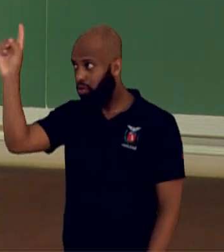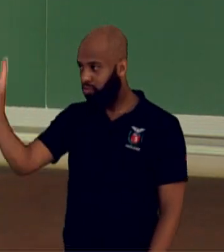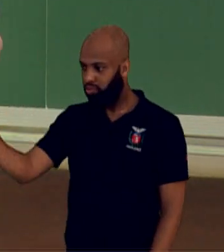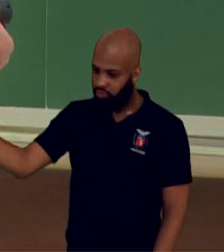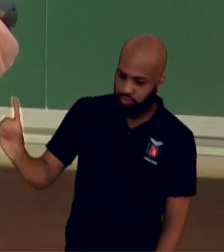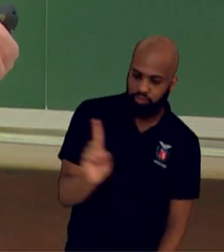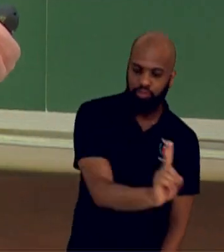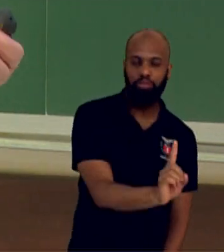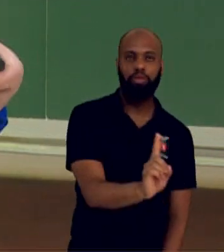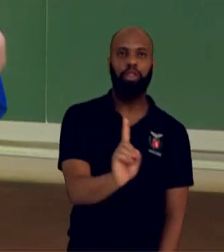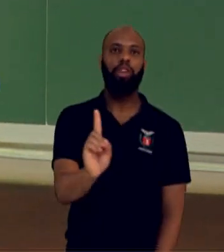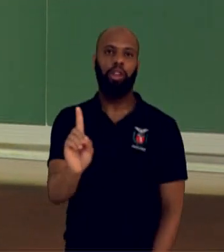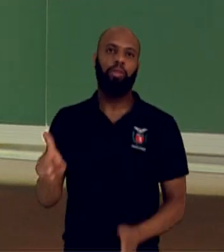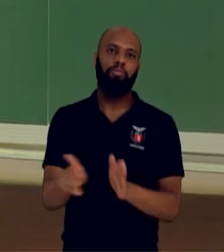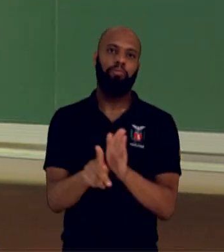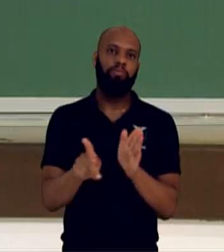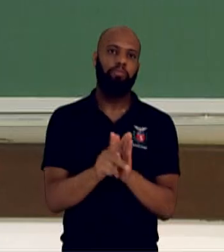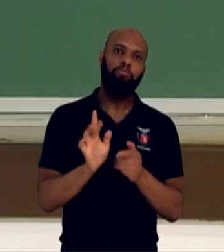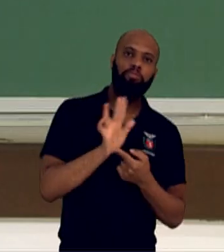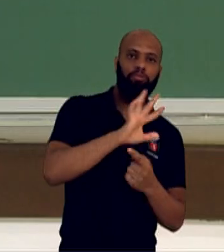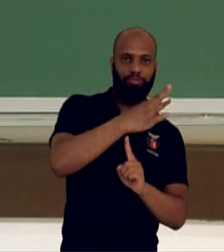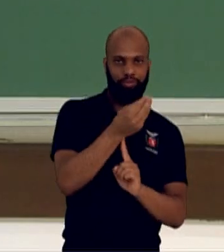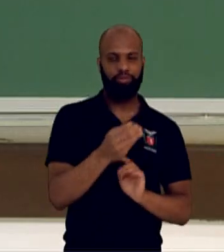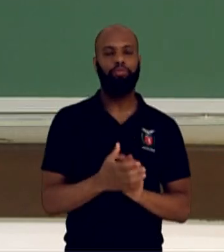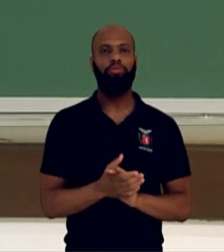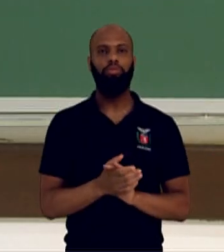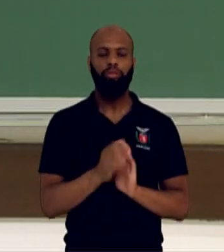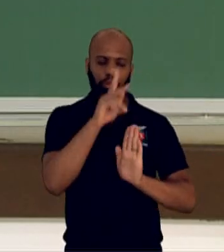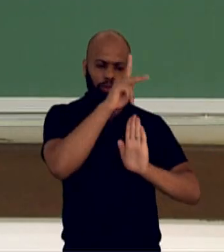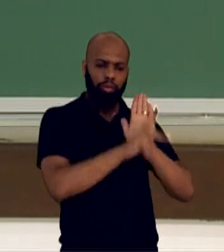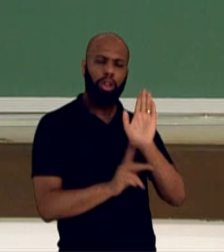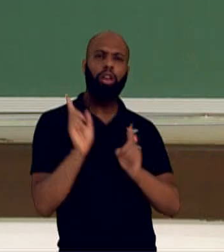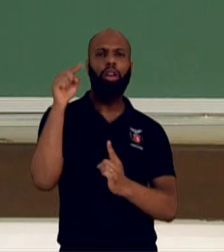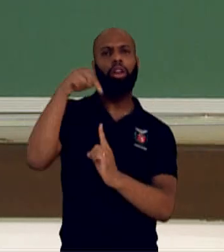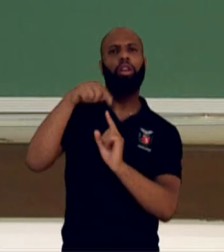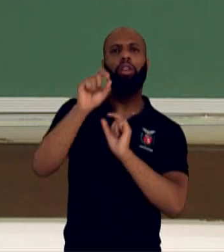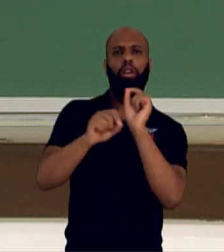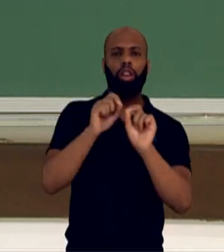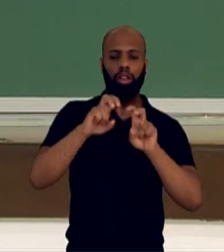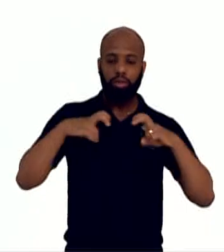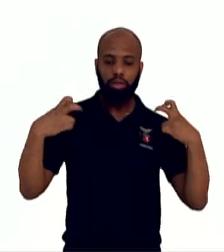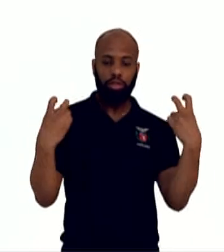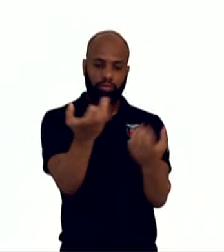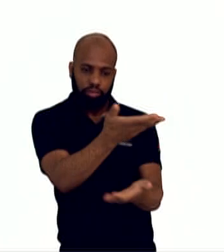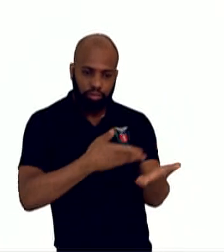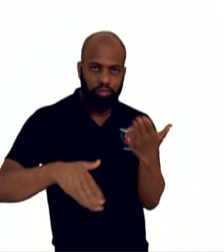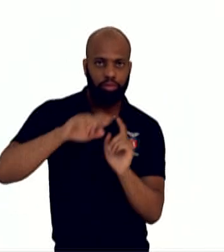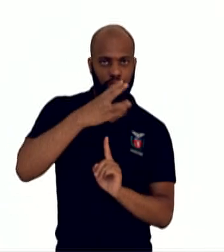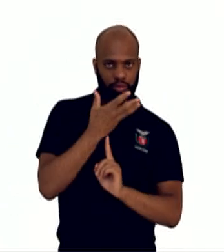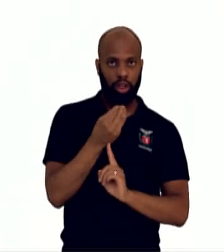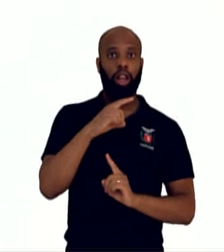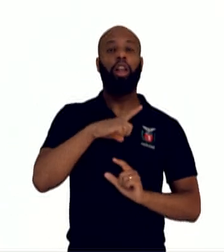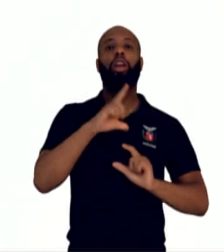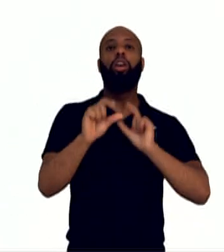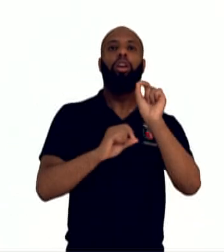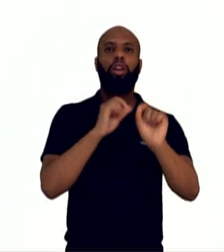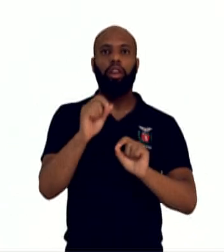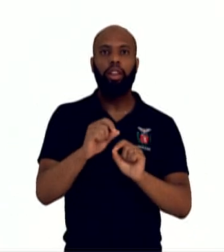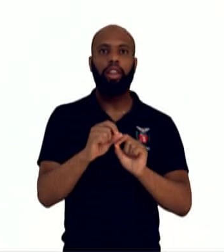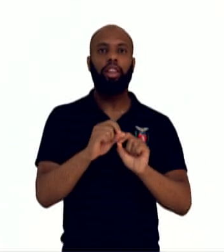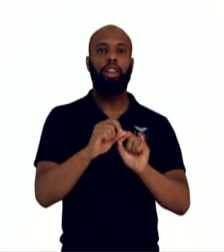qual é o intuito, gente, desse projeto? O sarau cria uma grande agenda cultural na